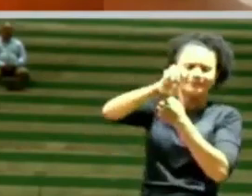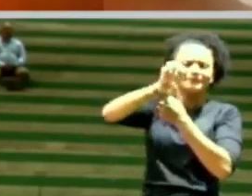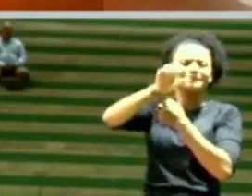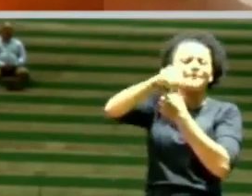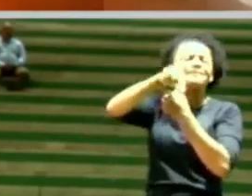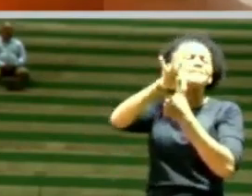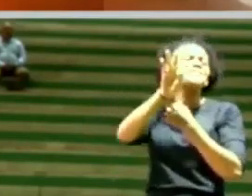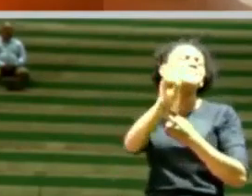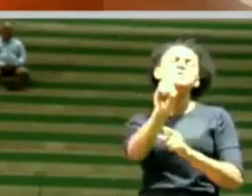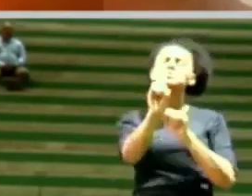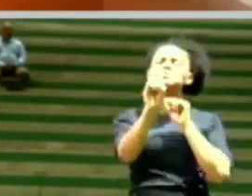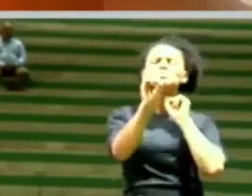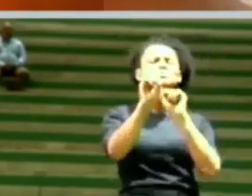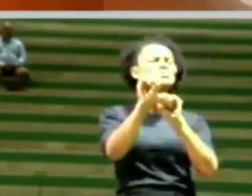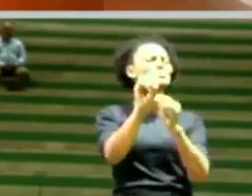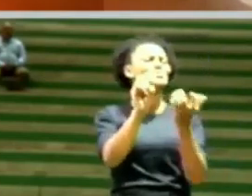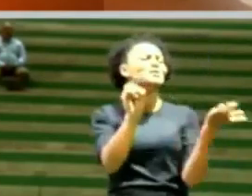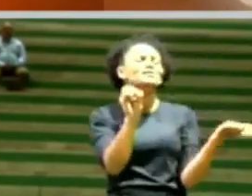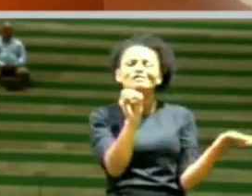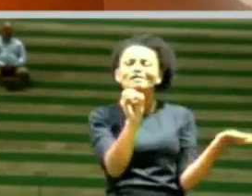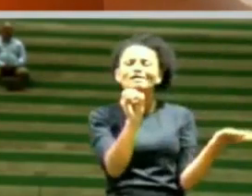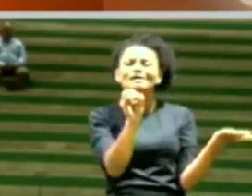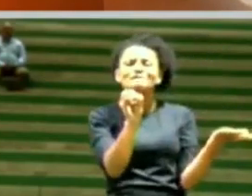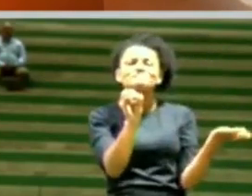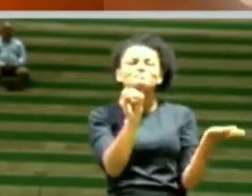Avivamento é a